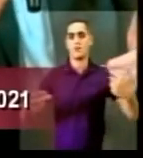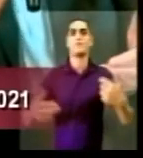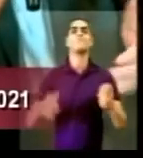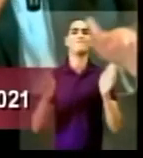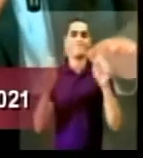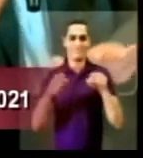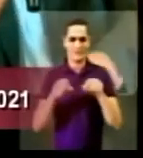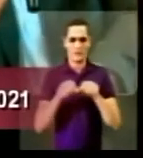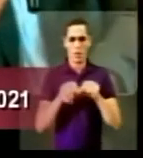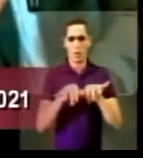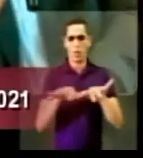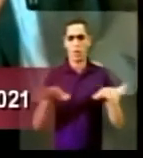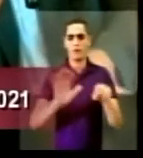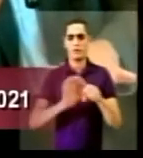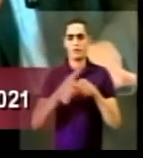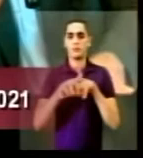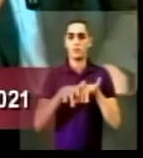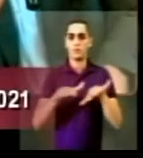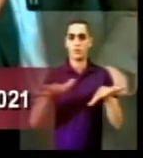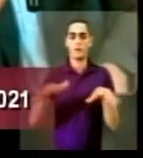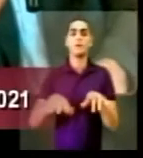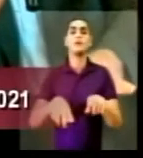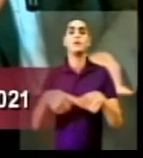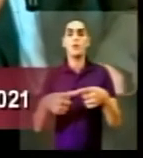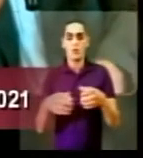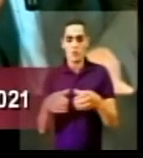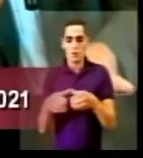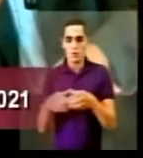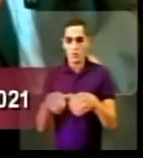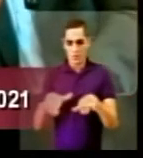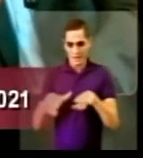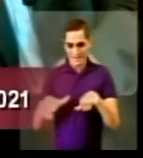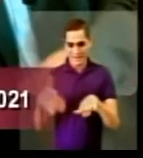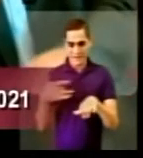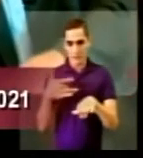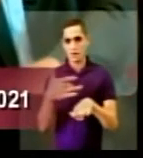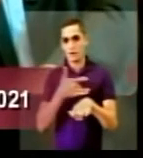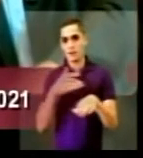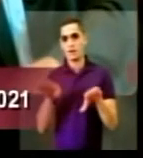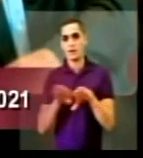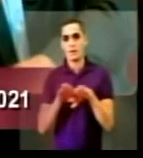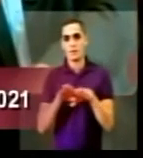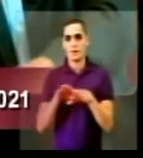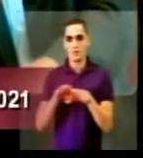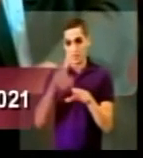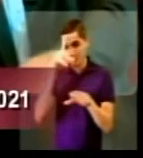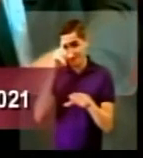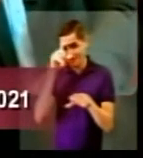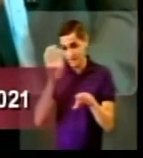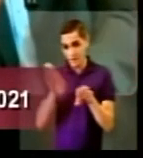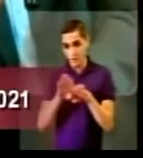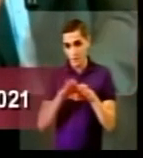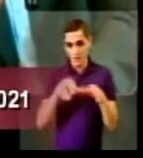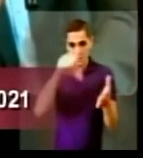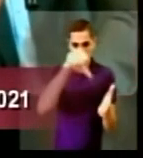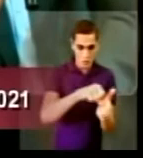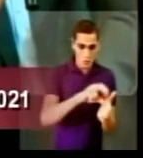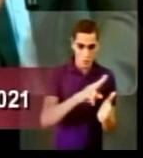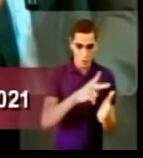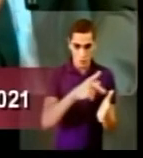transmissão. Então, passou para ser trabalhadores de saúde de hospitais e de unidades de atendimento